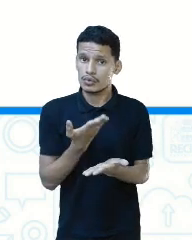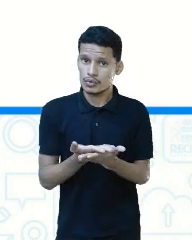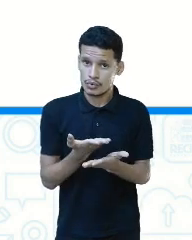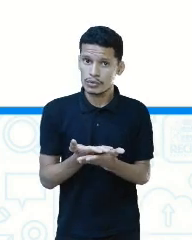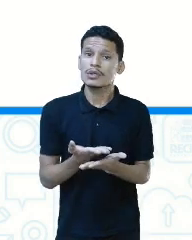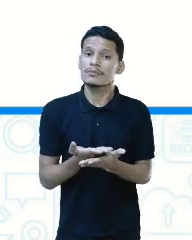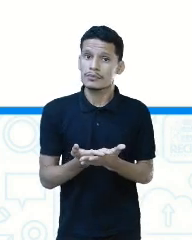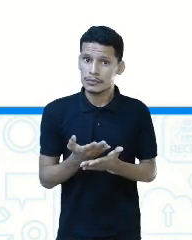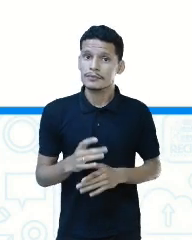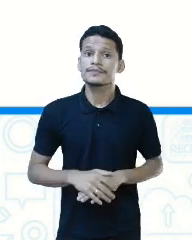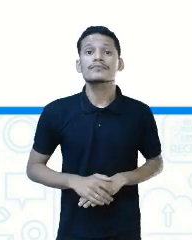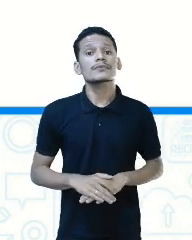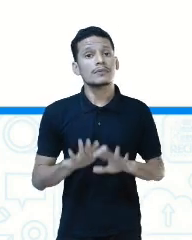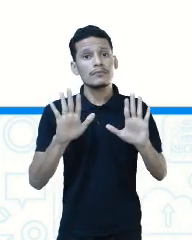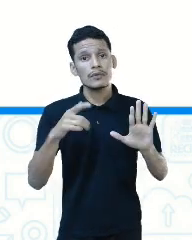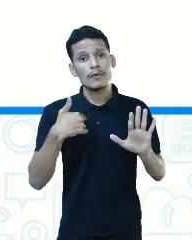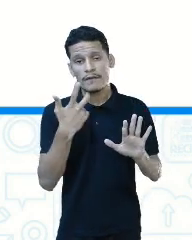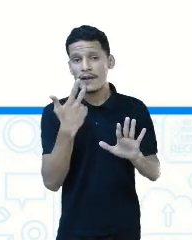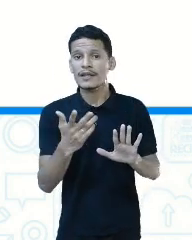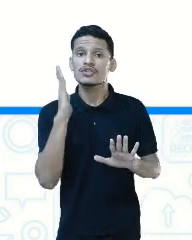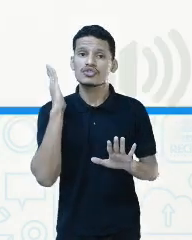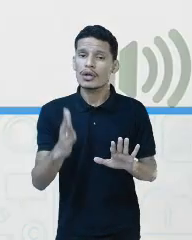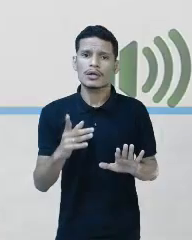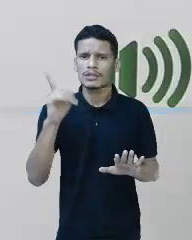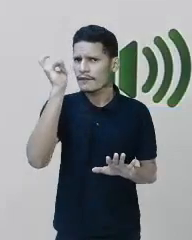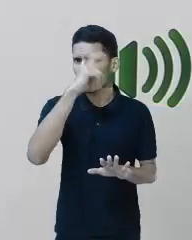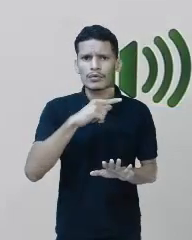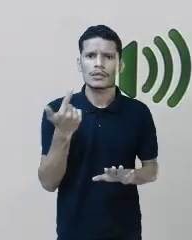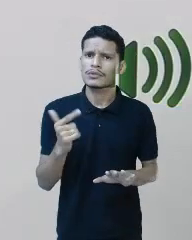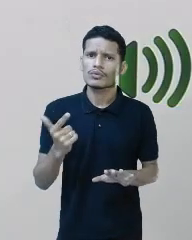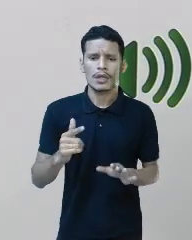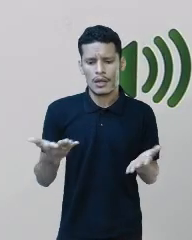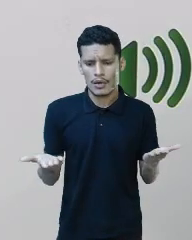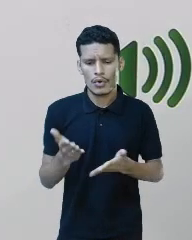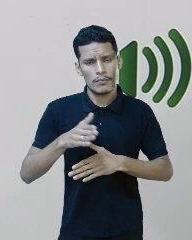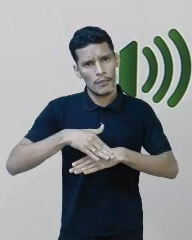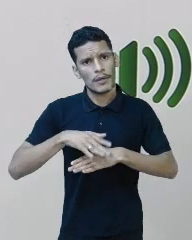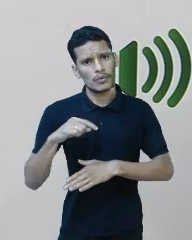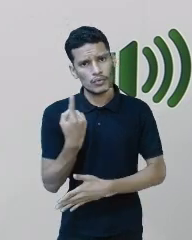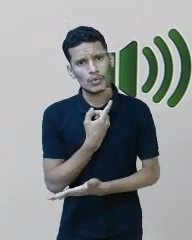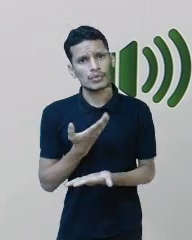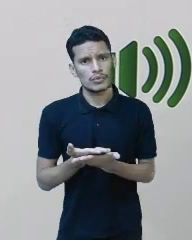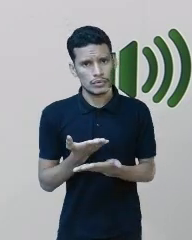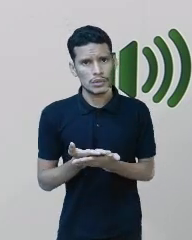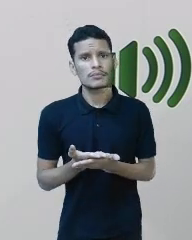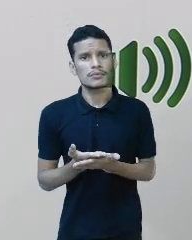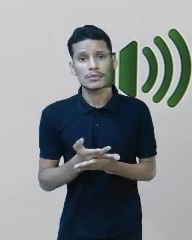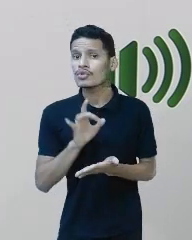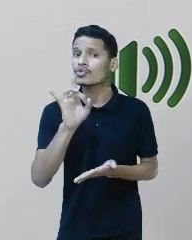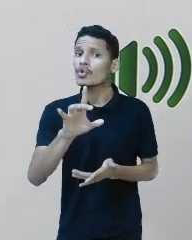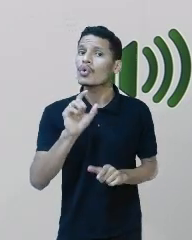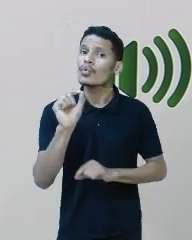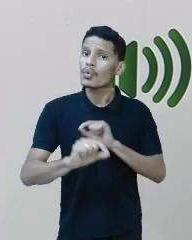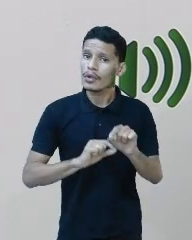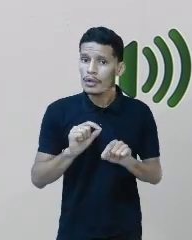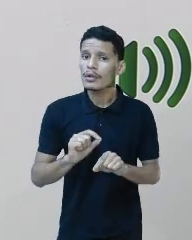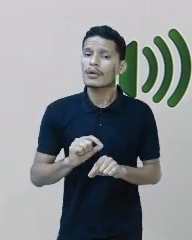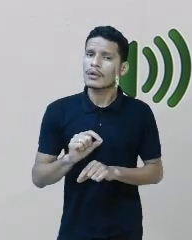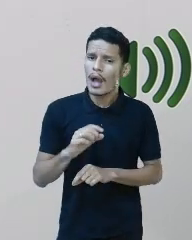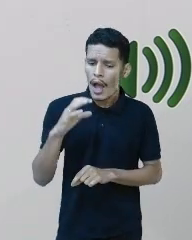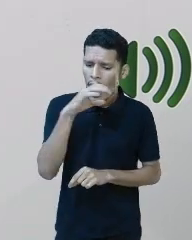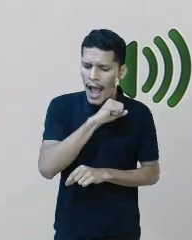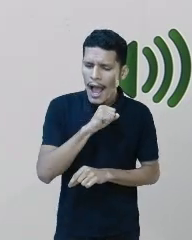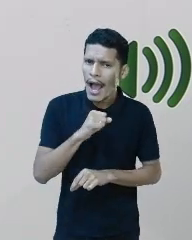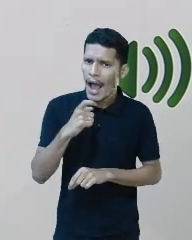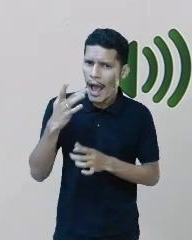aula de hoje. Então, como eu falei, não existe dificuldade nessas coisas que nós estudamos. É somente ter um pouquinho de